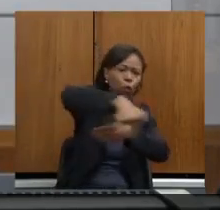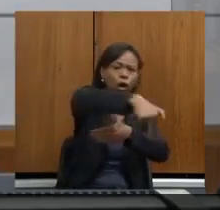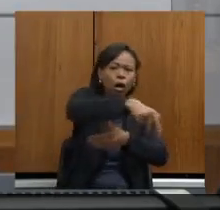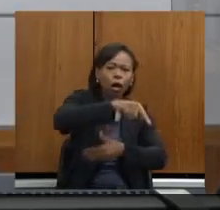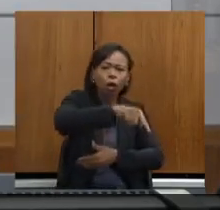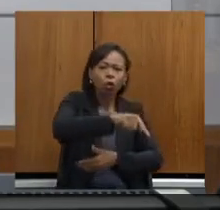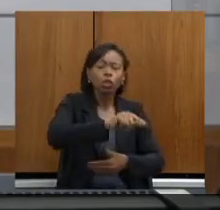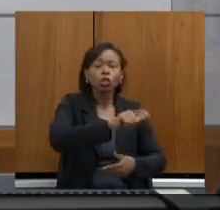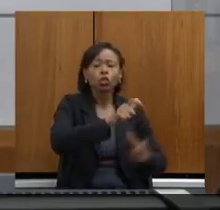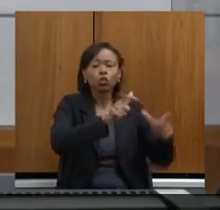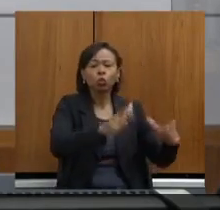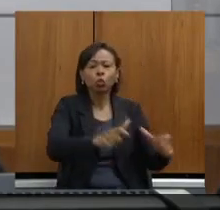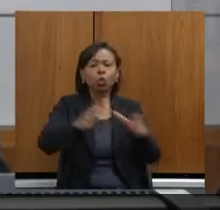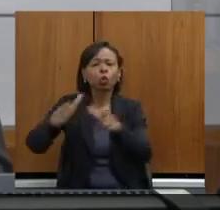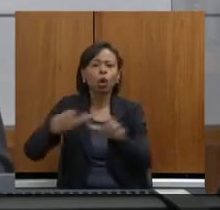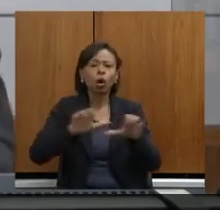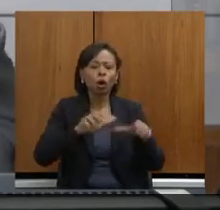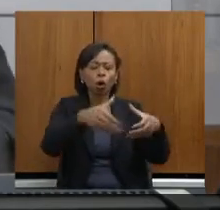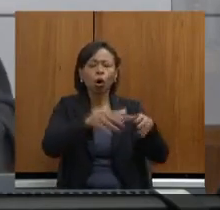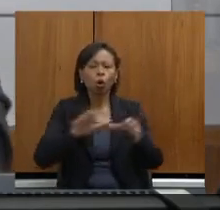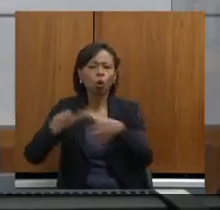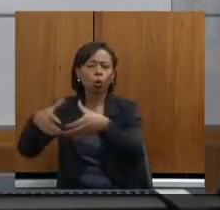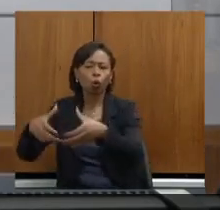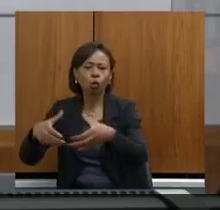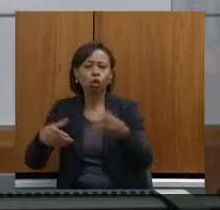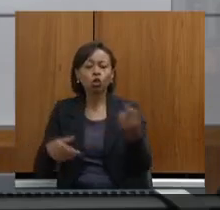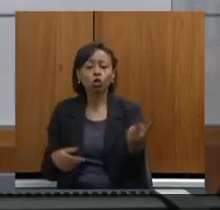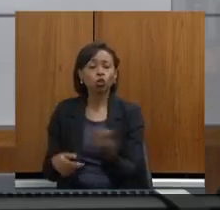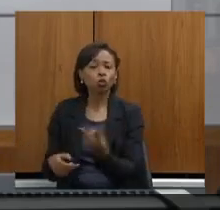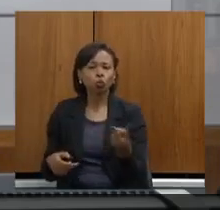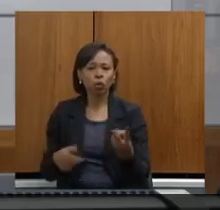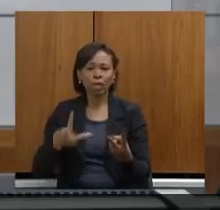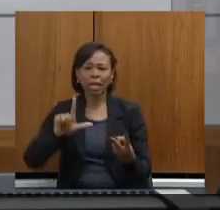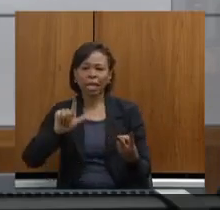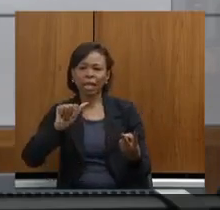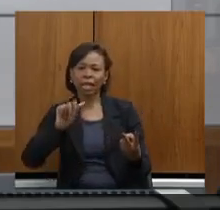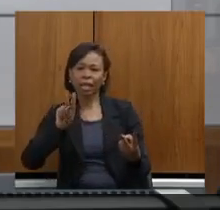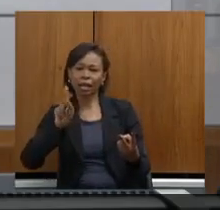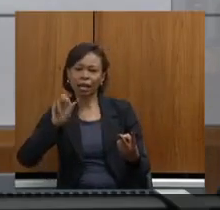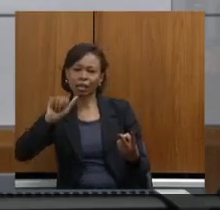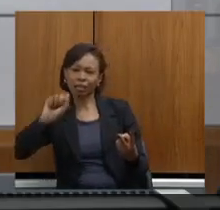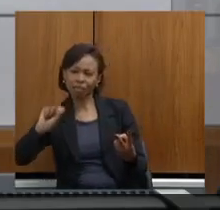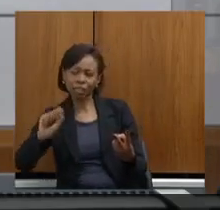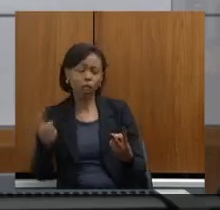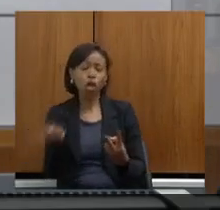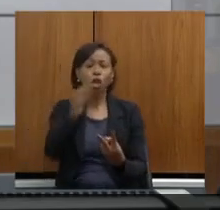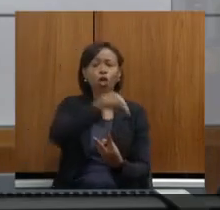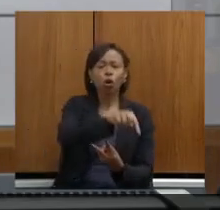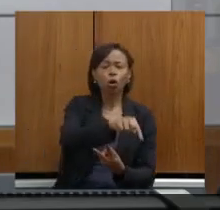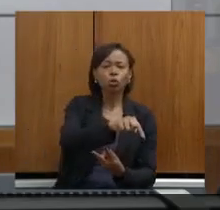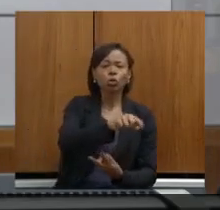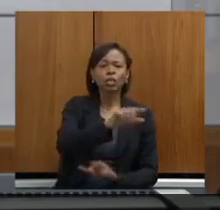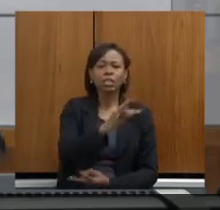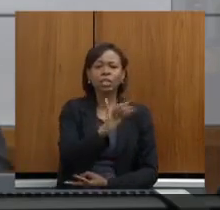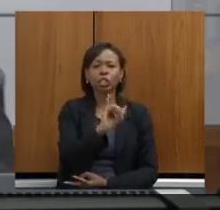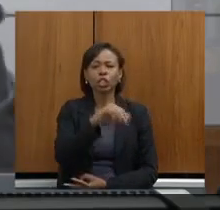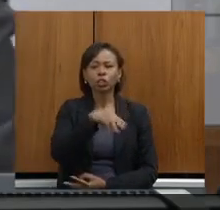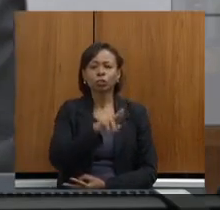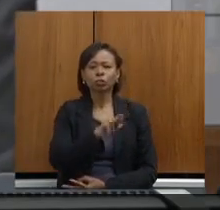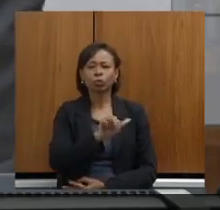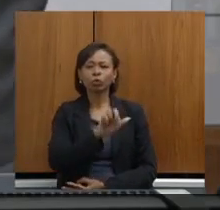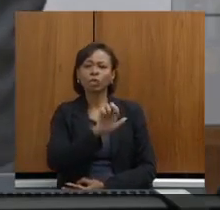as comunidades de timburé Ea comunidade de Lavras o mais de 1.800 pessoas